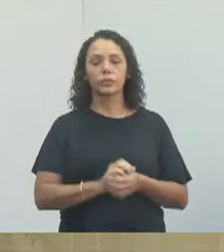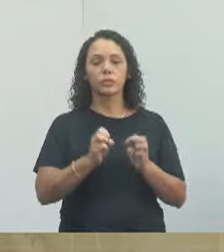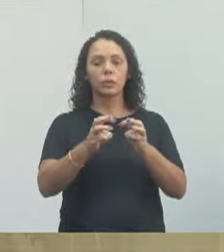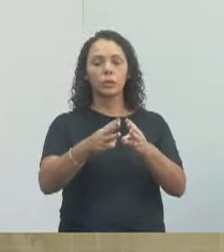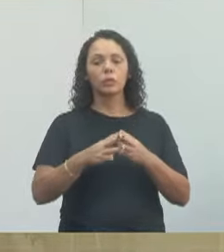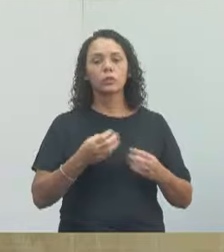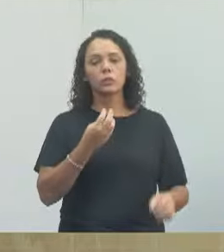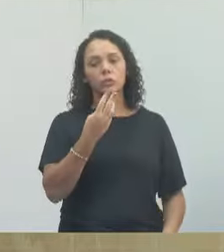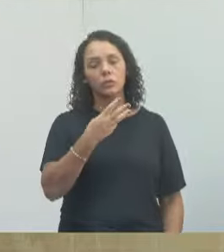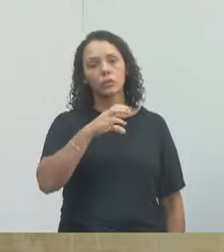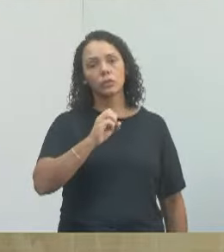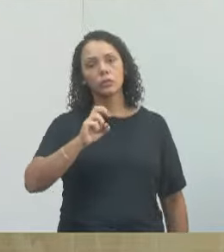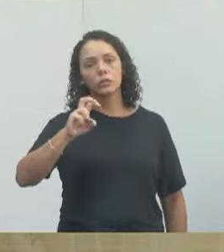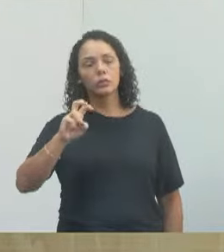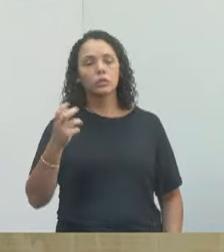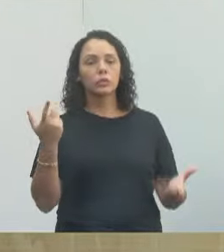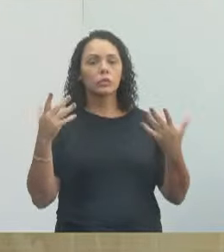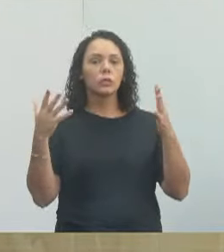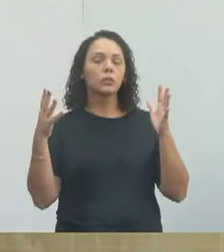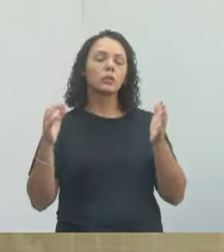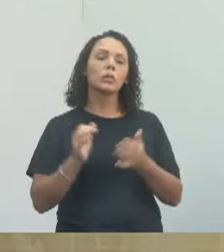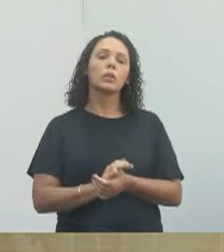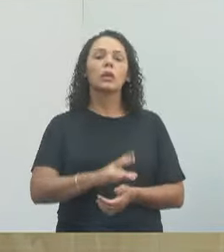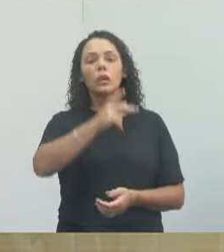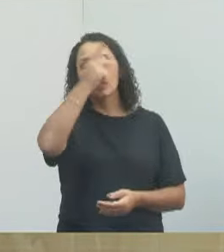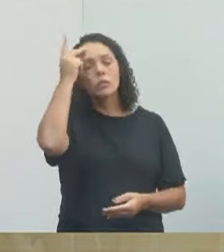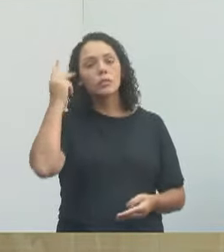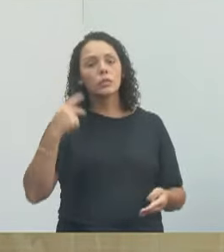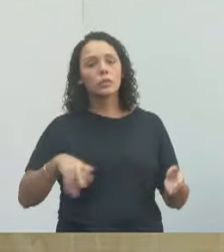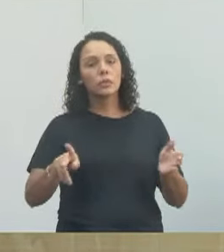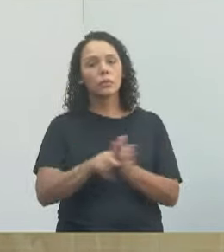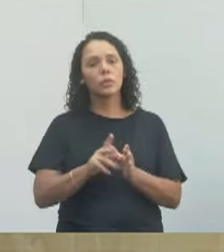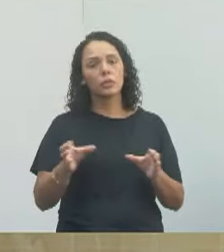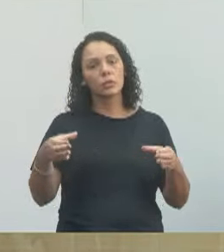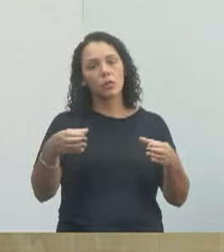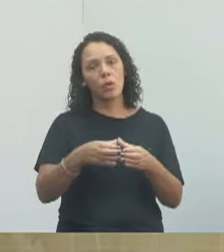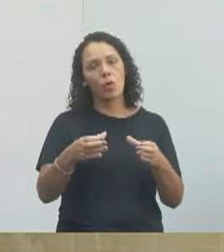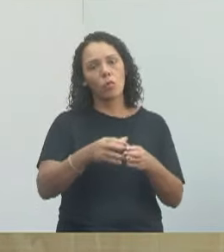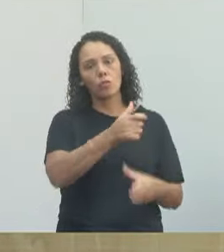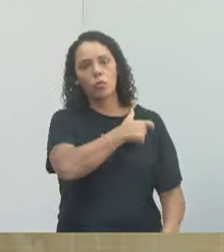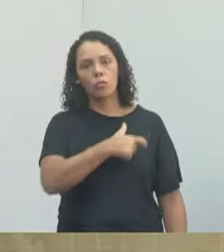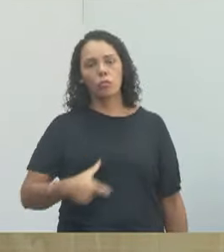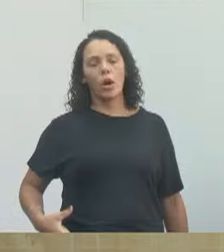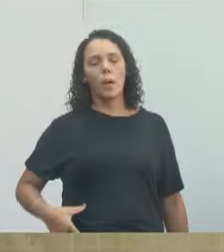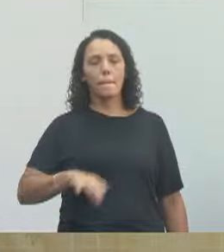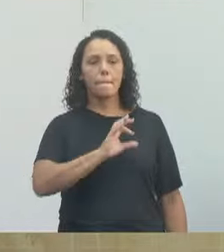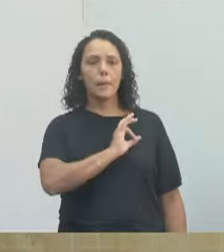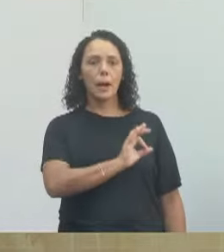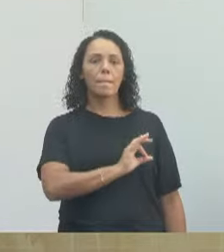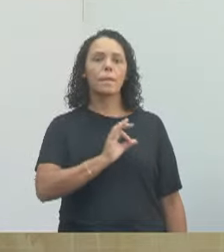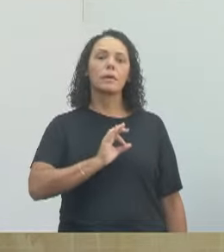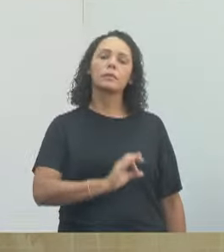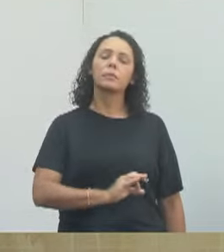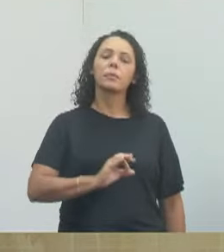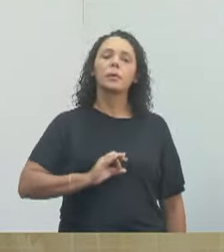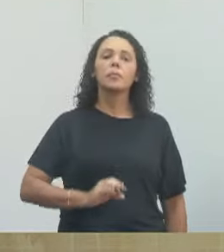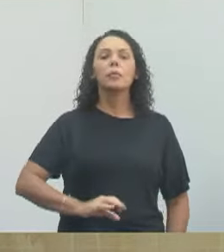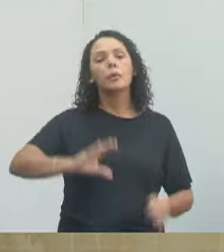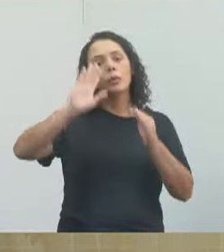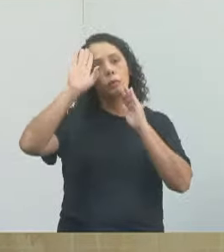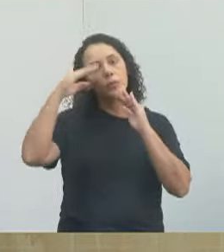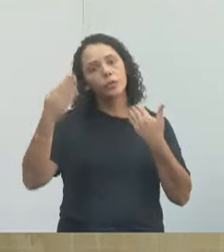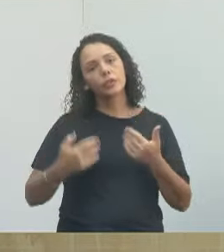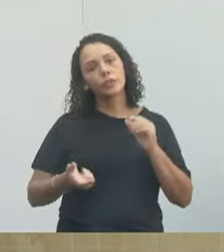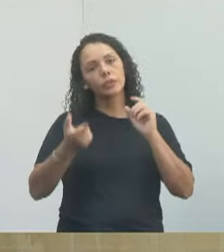305 Moção conat latria aos integrantes do clube de desadores luzeiros do Vale homenageado na sessão solene realizado